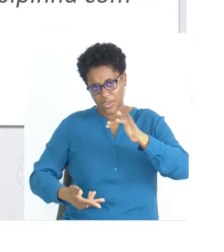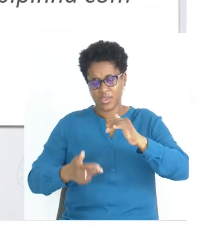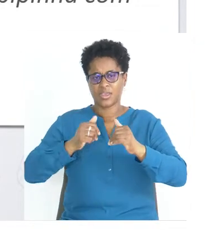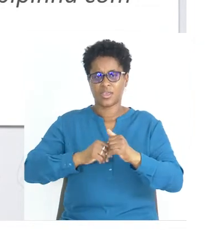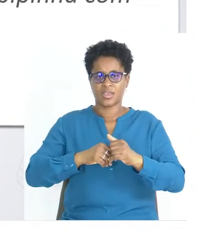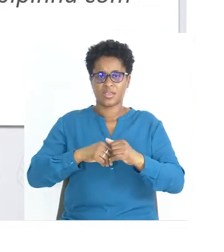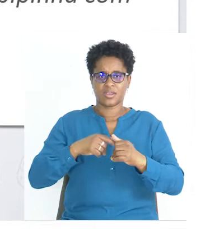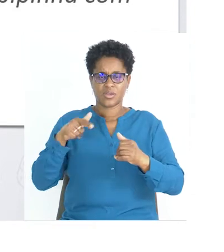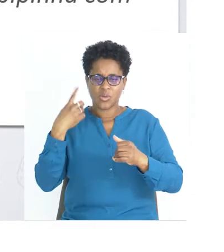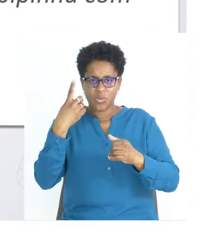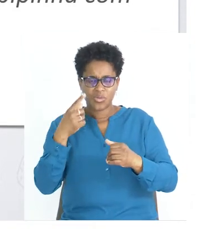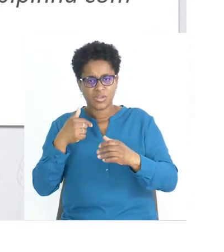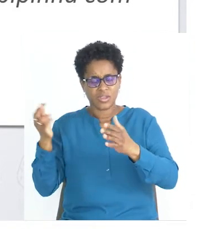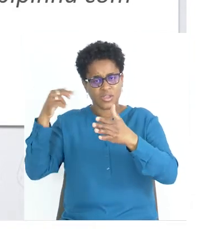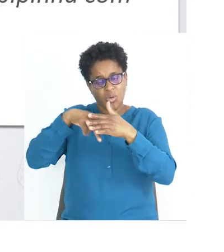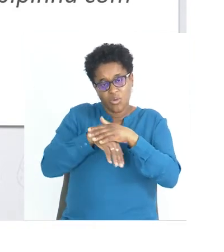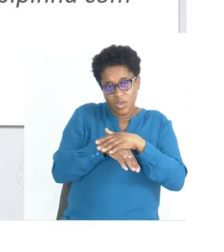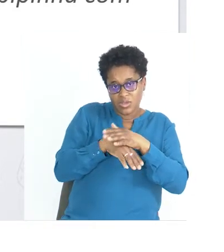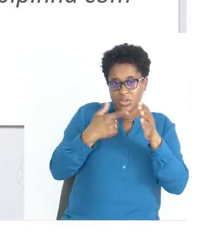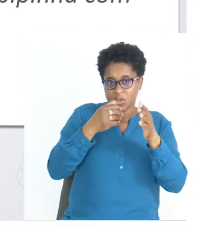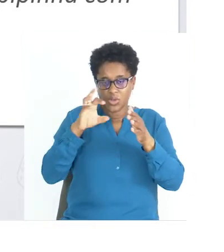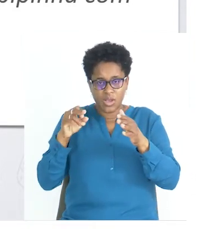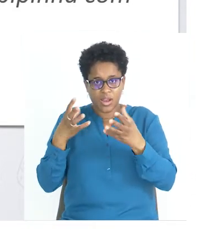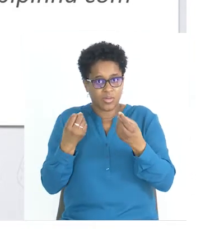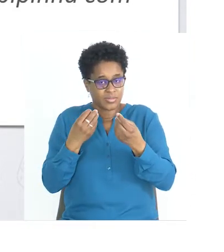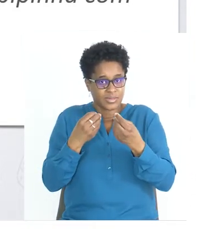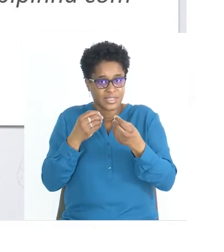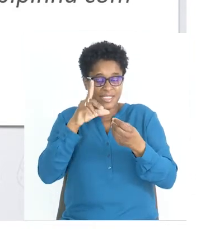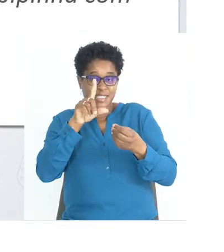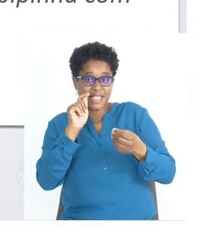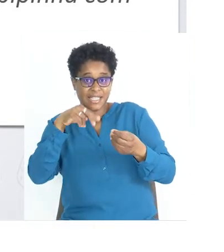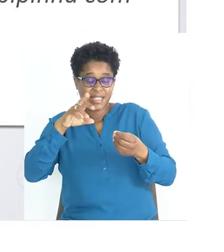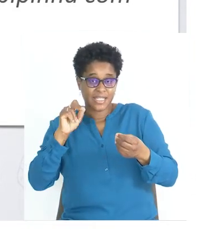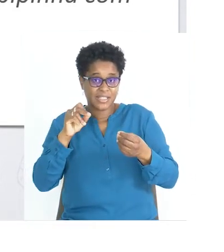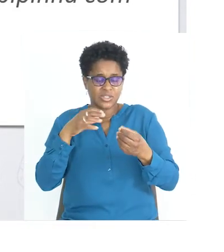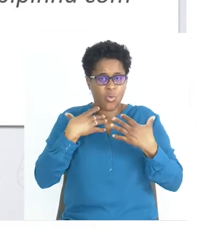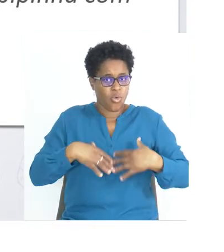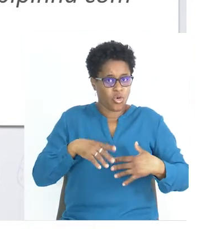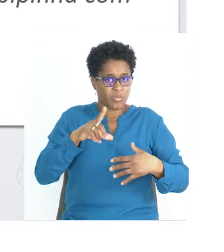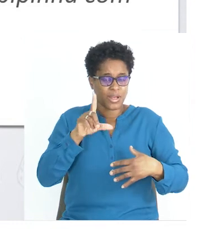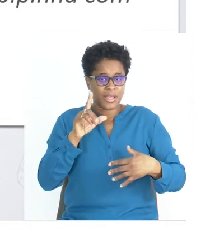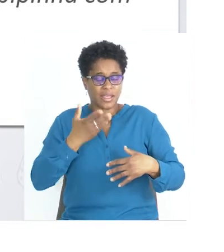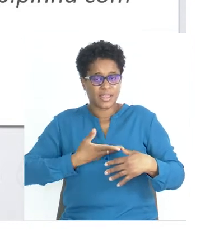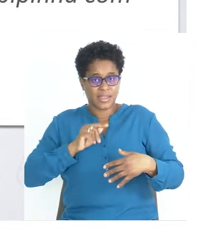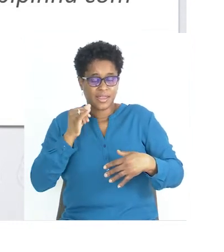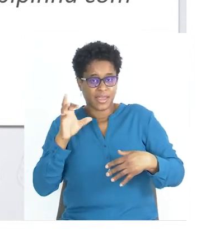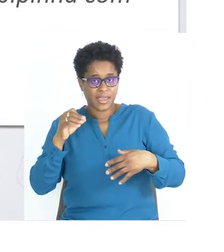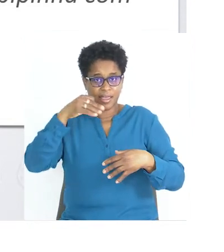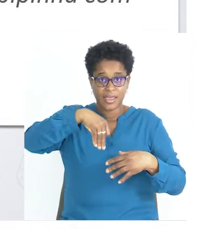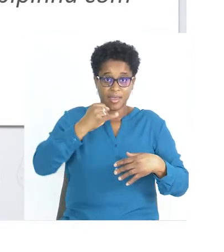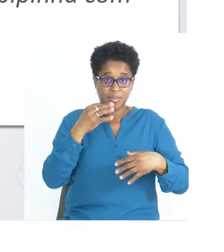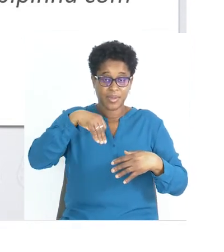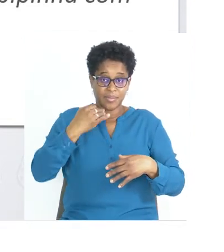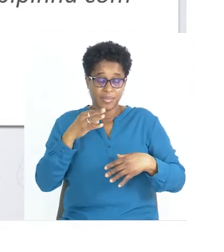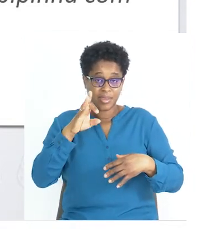um cristão recolhia-se na toca. Lar bem sortido de lenha, porco na salgadeira, pipinha com os